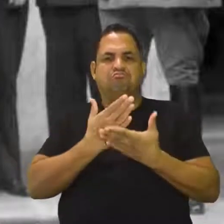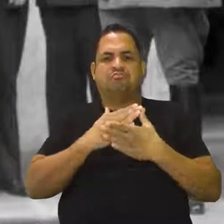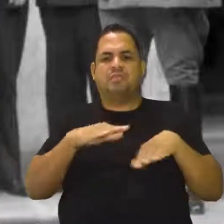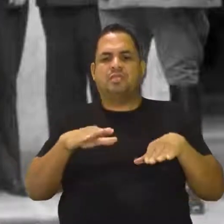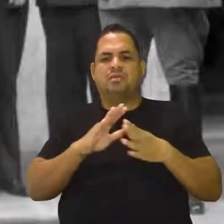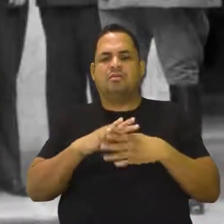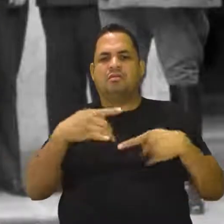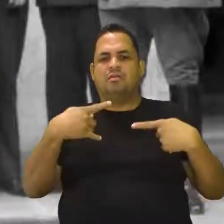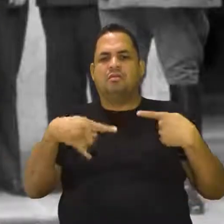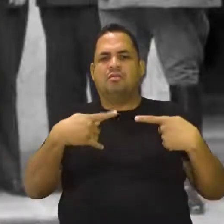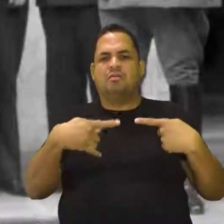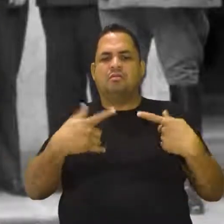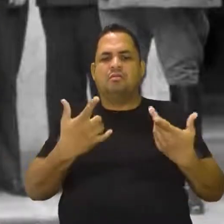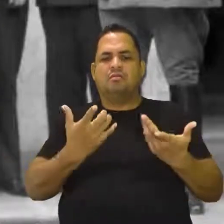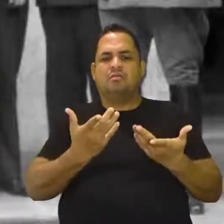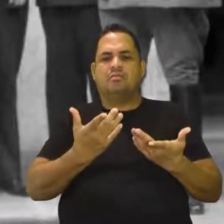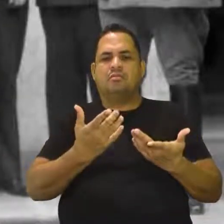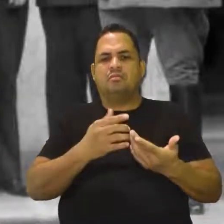políticas